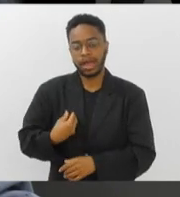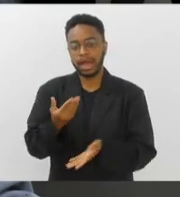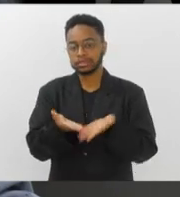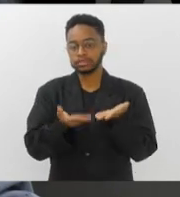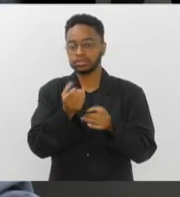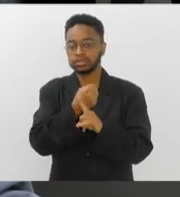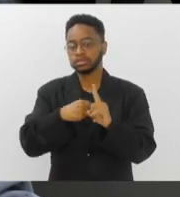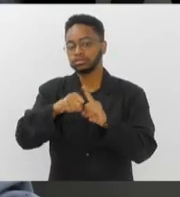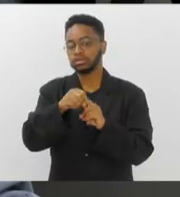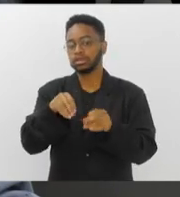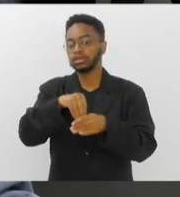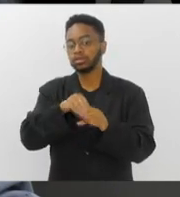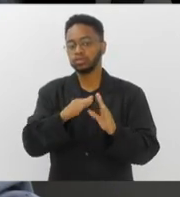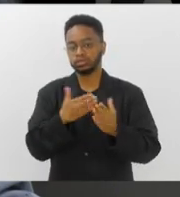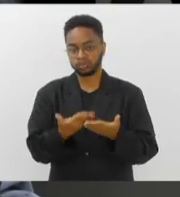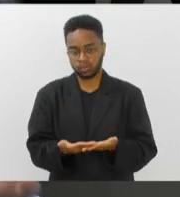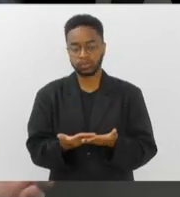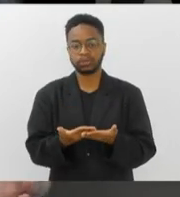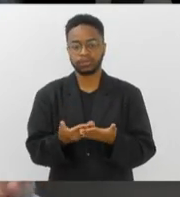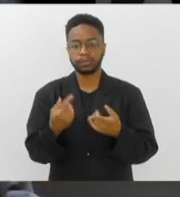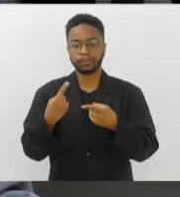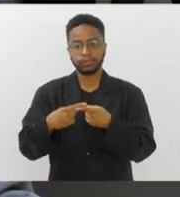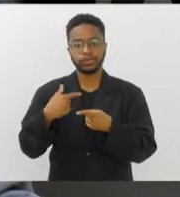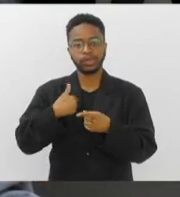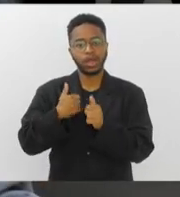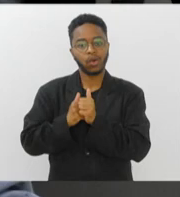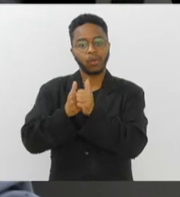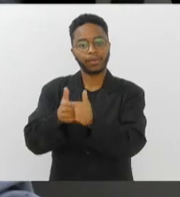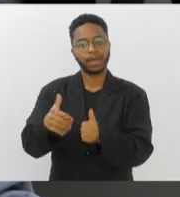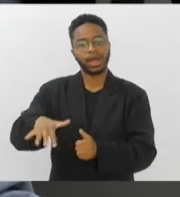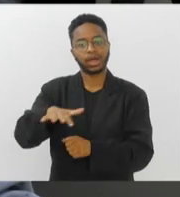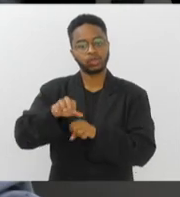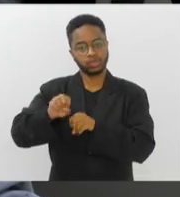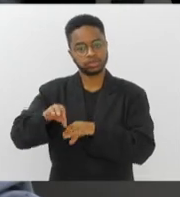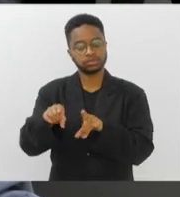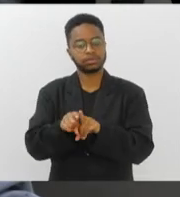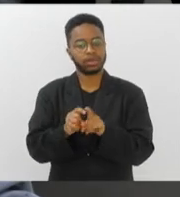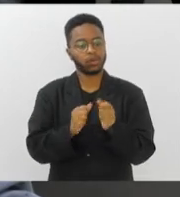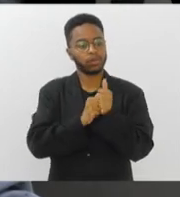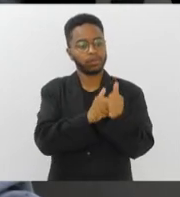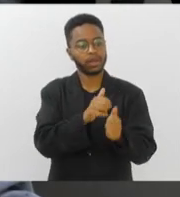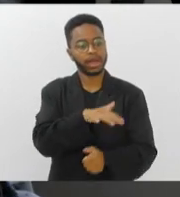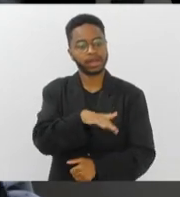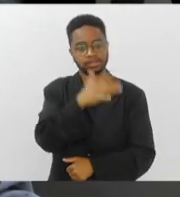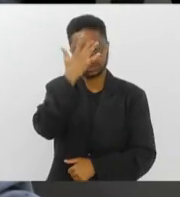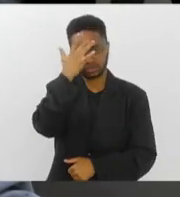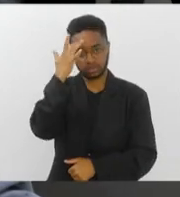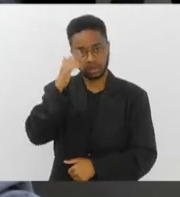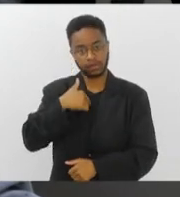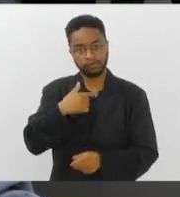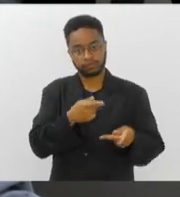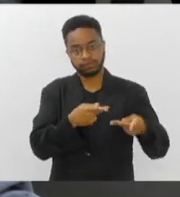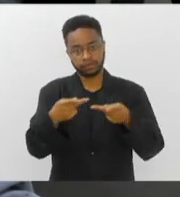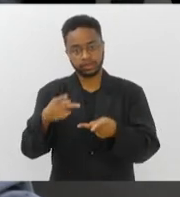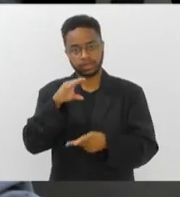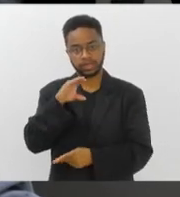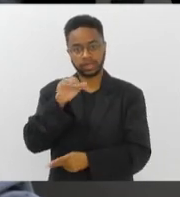nas escolas. Eu, além de acompanhar a educação, acompanho muito a saúde mental. E, visitando o CAPSIS,